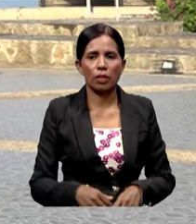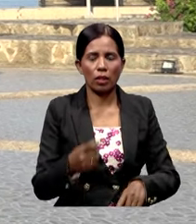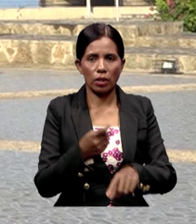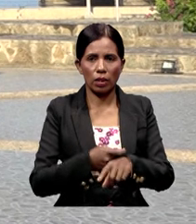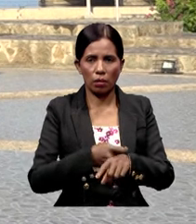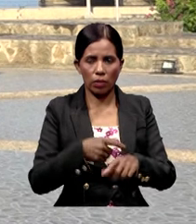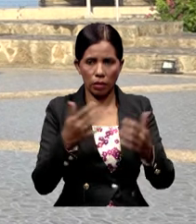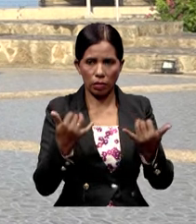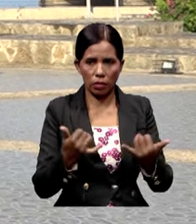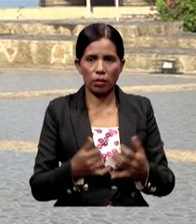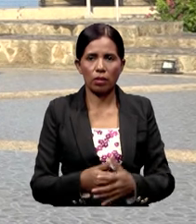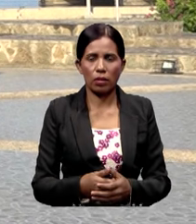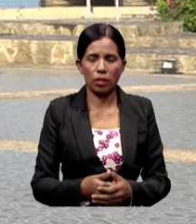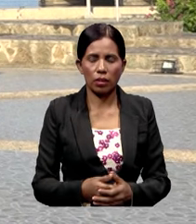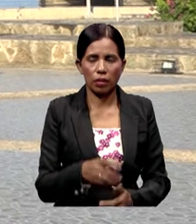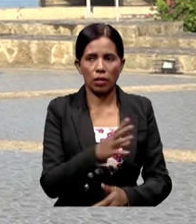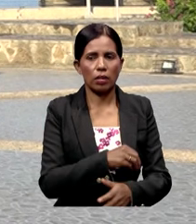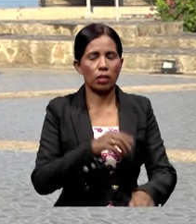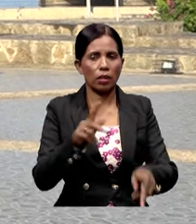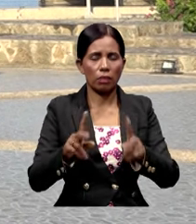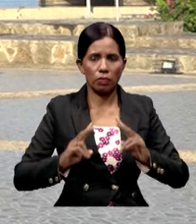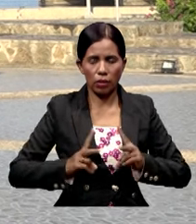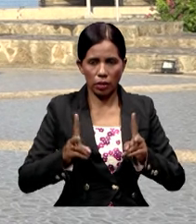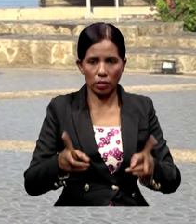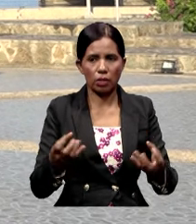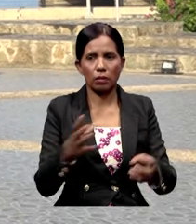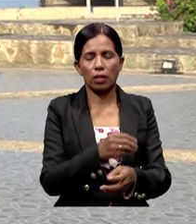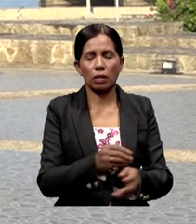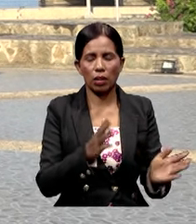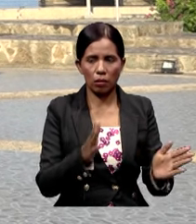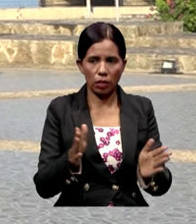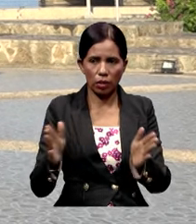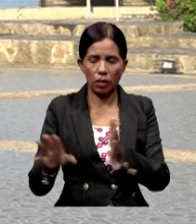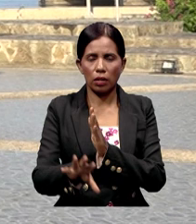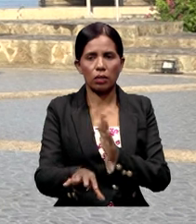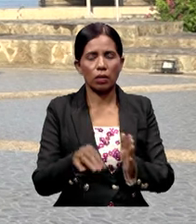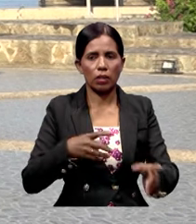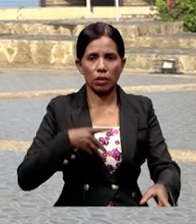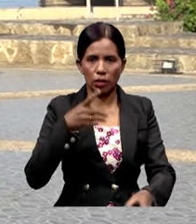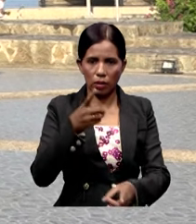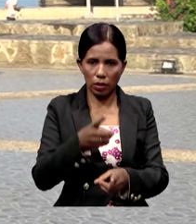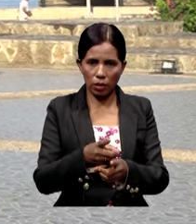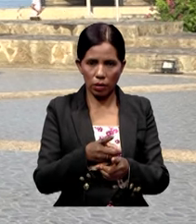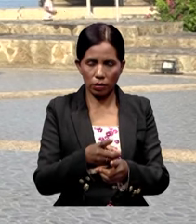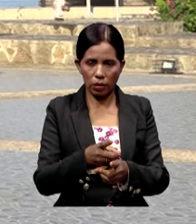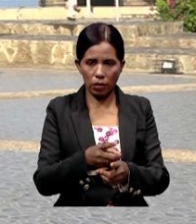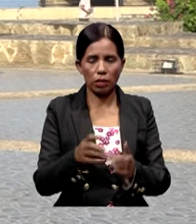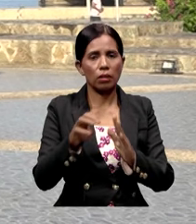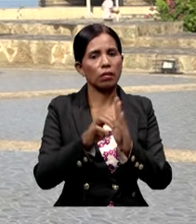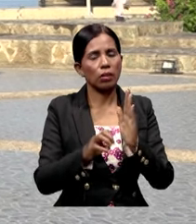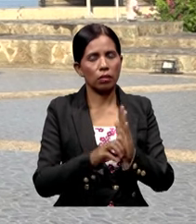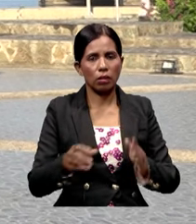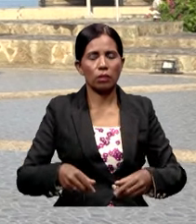Irene. Ia herói no herói na lobo, Irene, bem aqui é o processo. Atu retan direito, Irene, bem aqui é estado halo